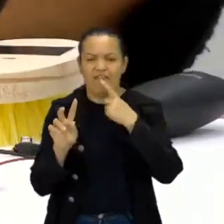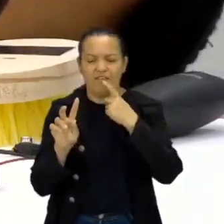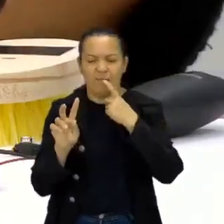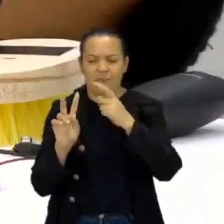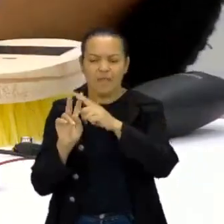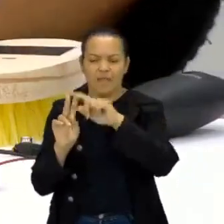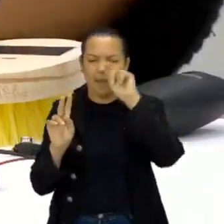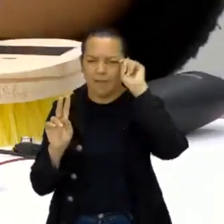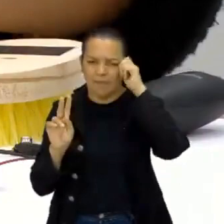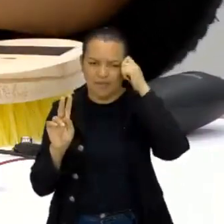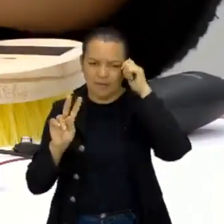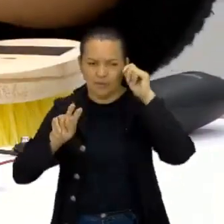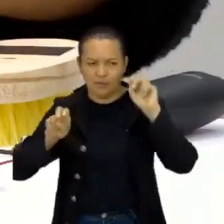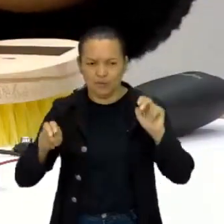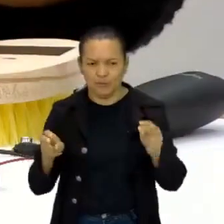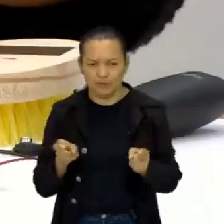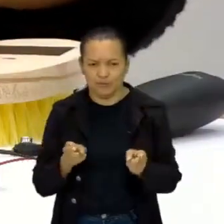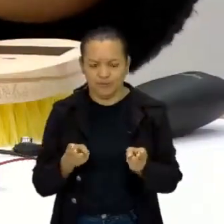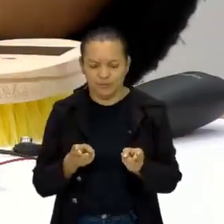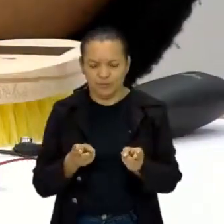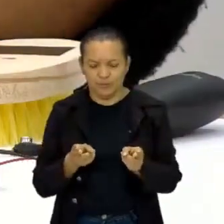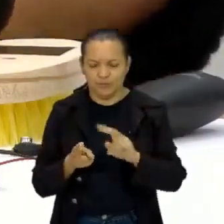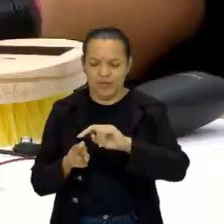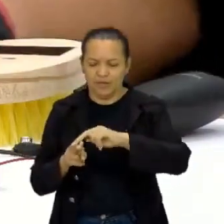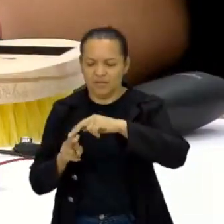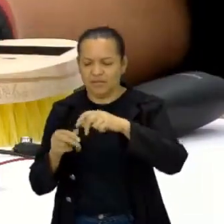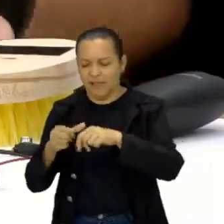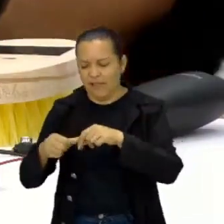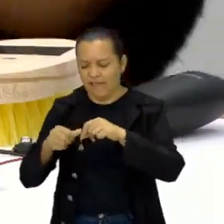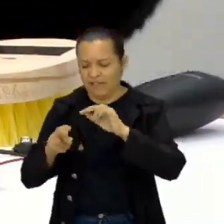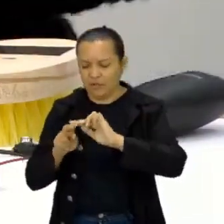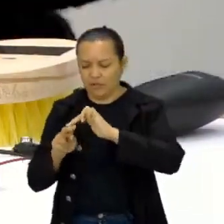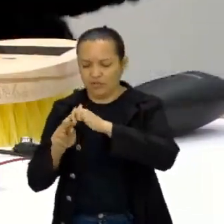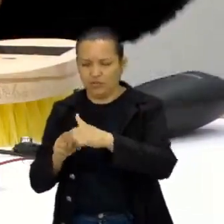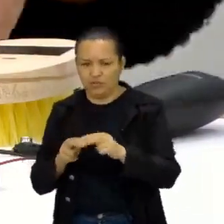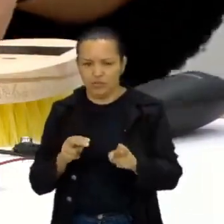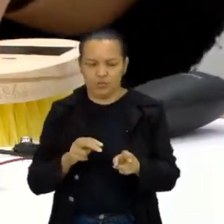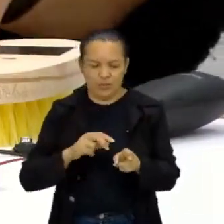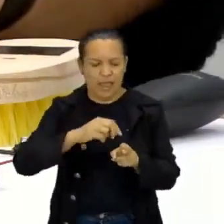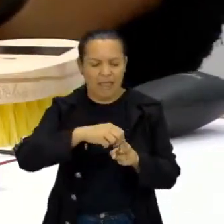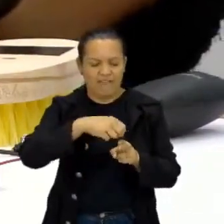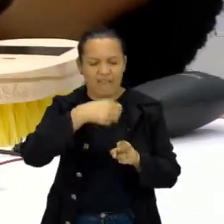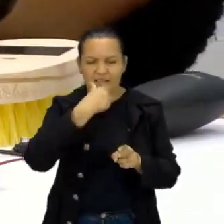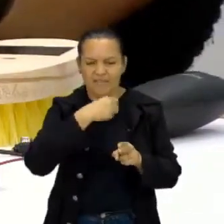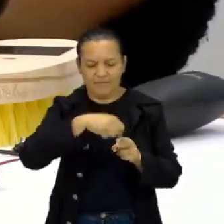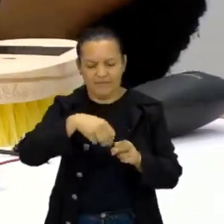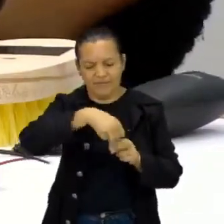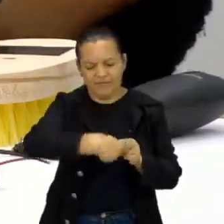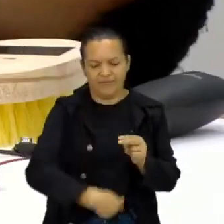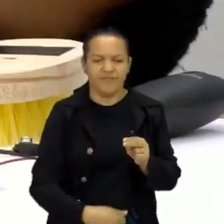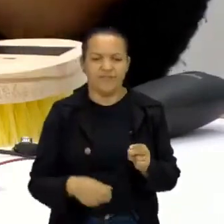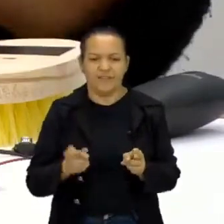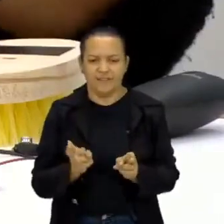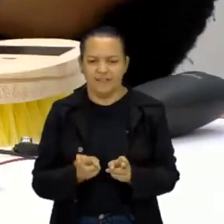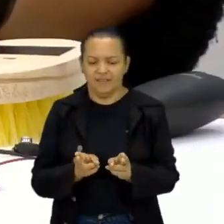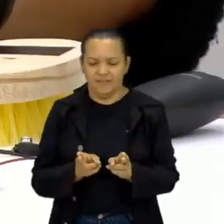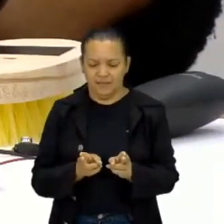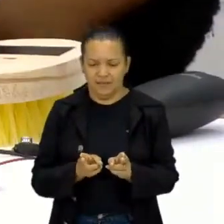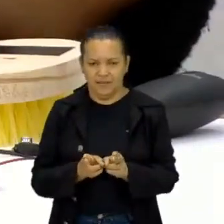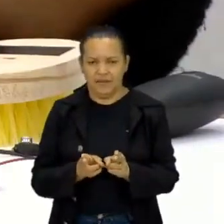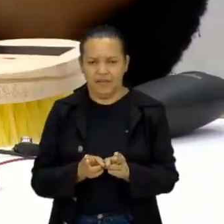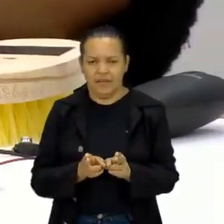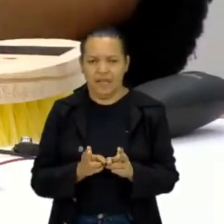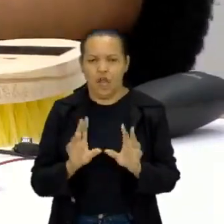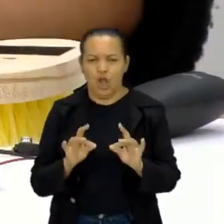da gente tirar e colocar. Cortar, né? E se você quiser tirar, usa isso de novo. Porque assim, a gente tem